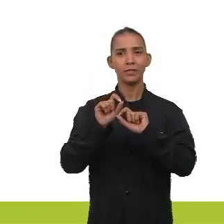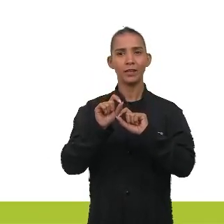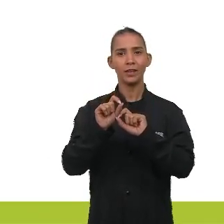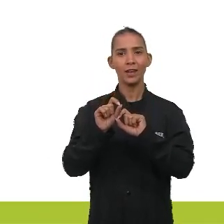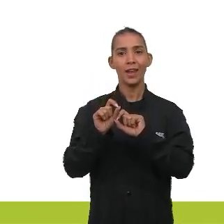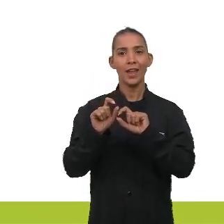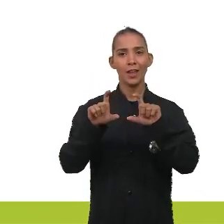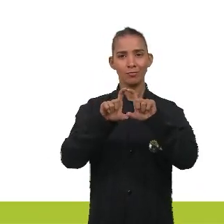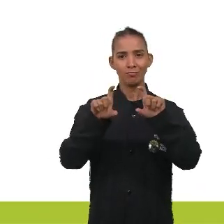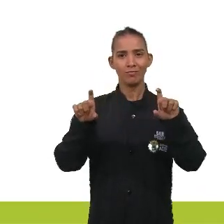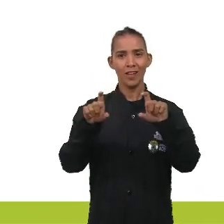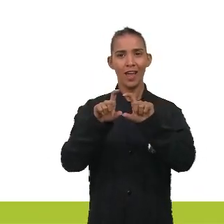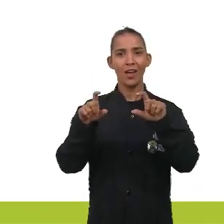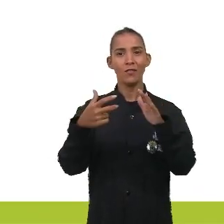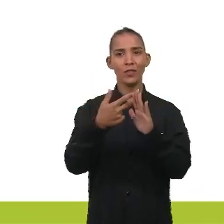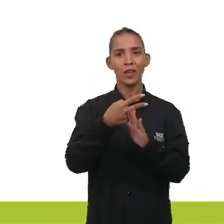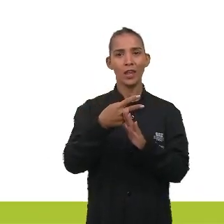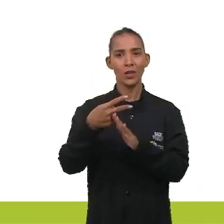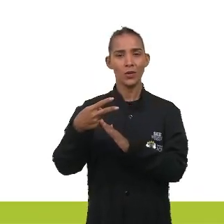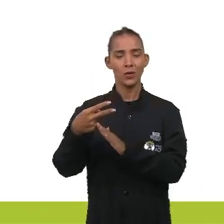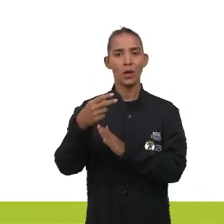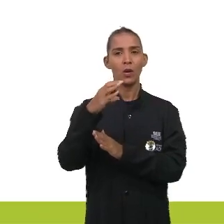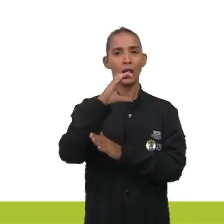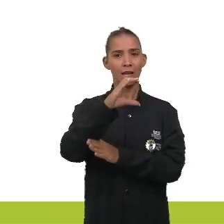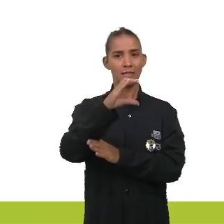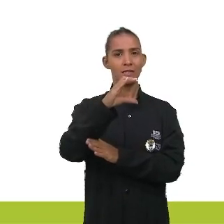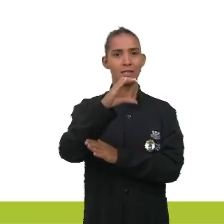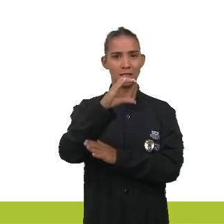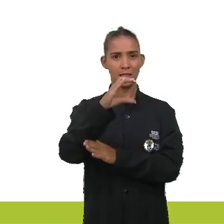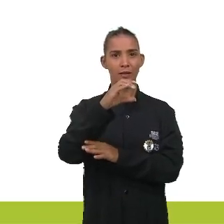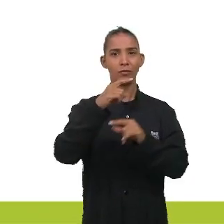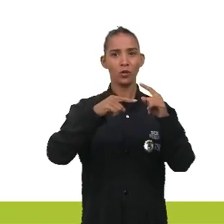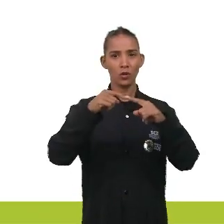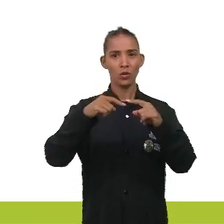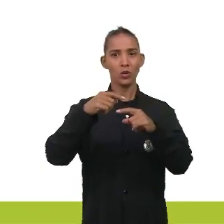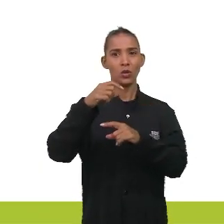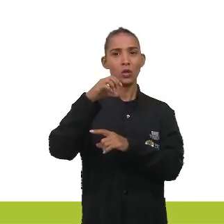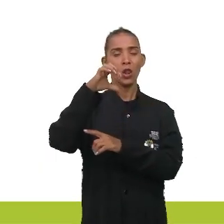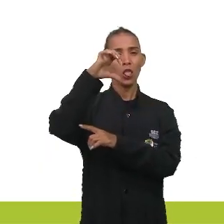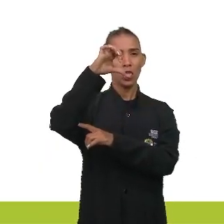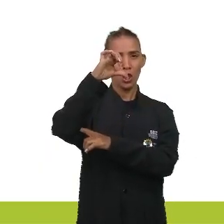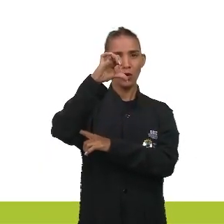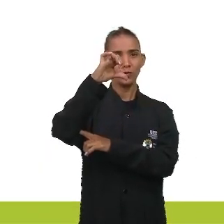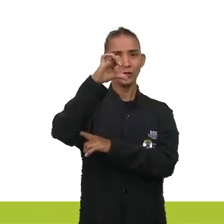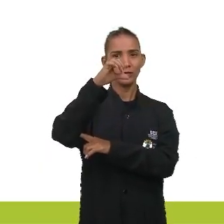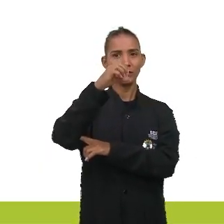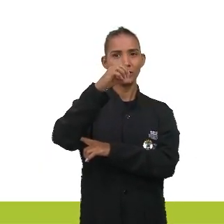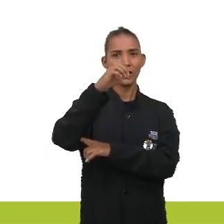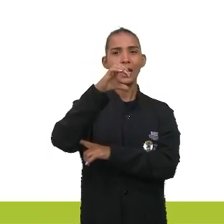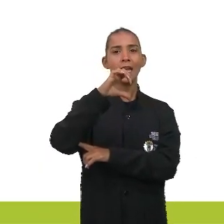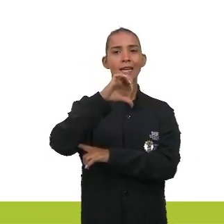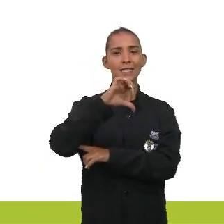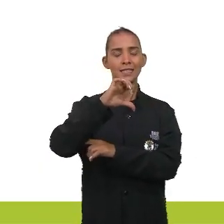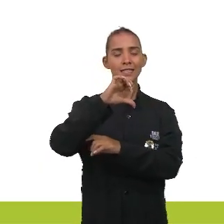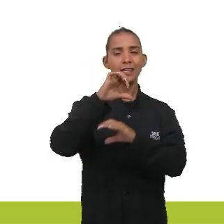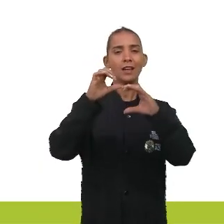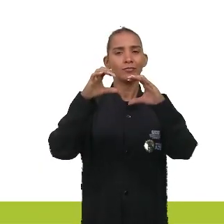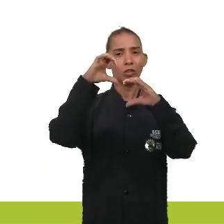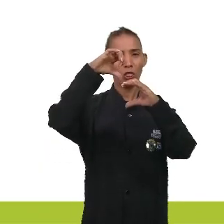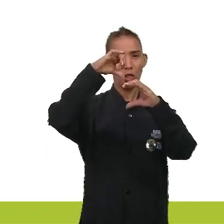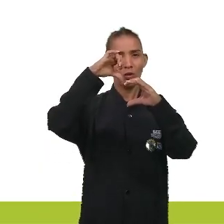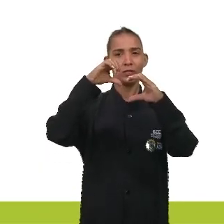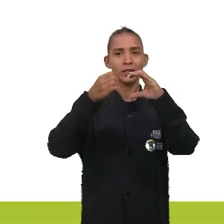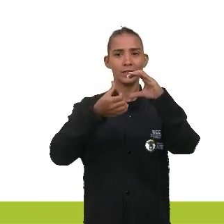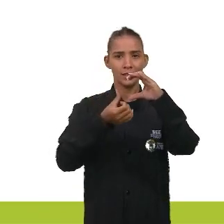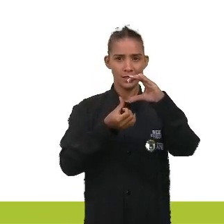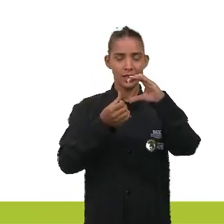a uma combinação de 6 objetos ou uma combinação de 3